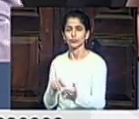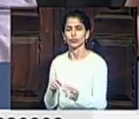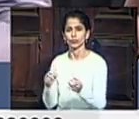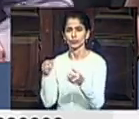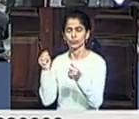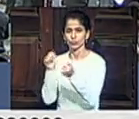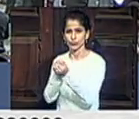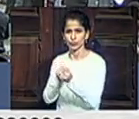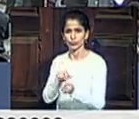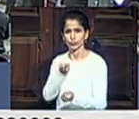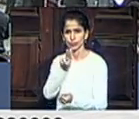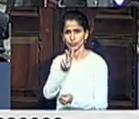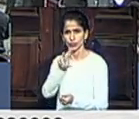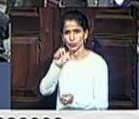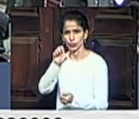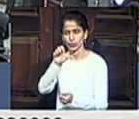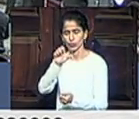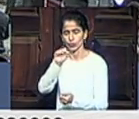Paulo.